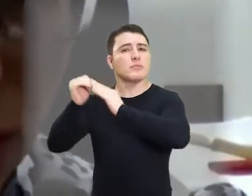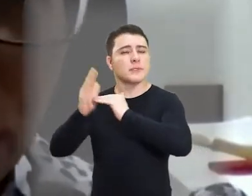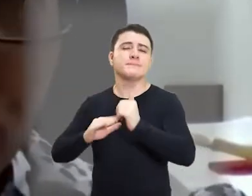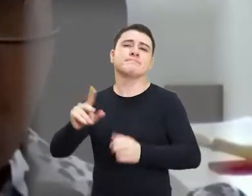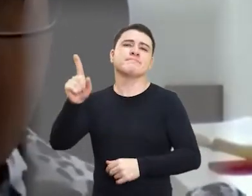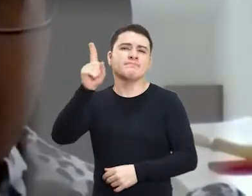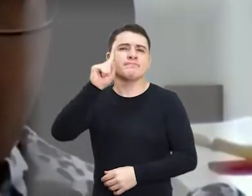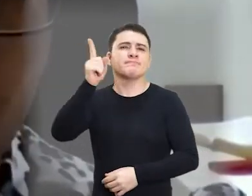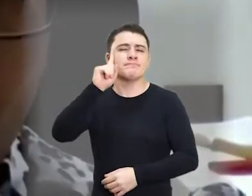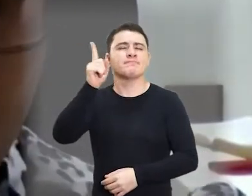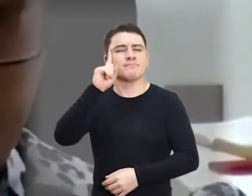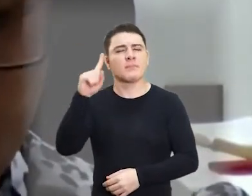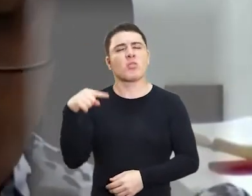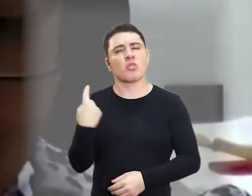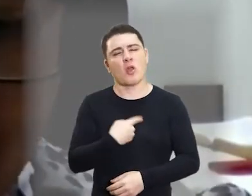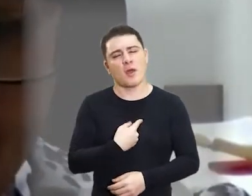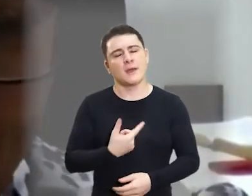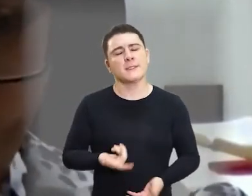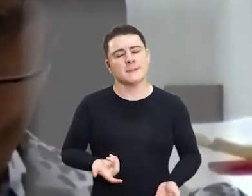ela e todos os dias sendo